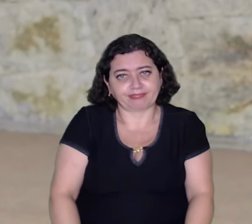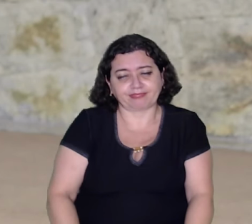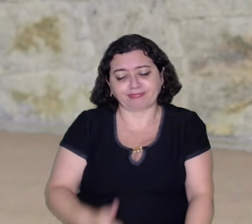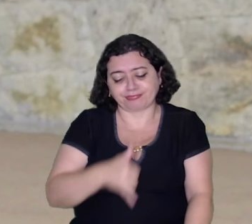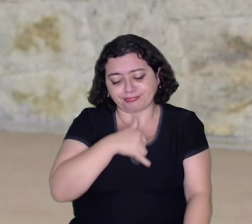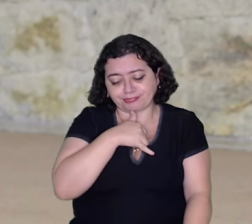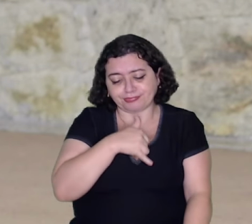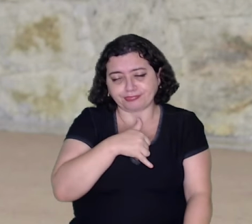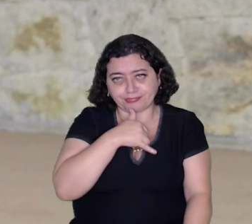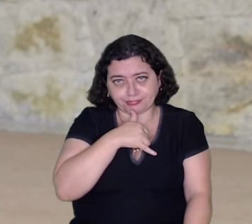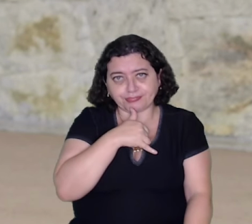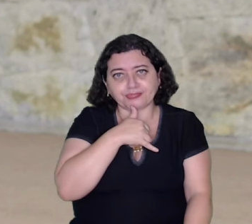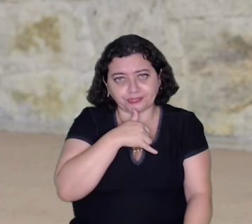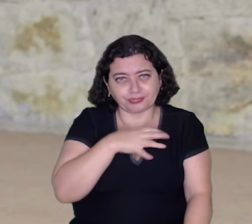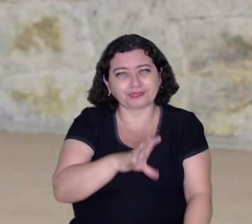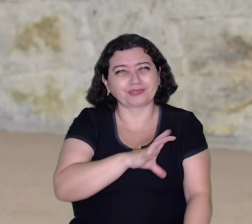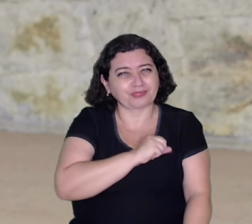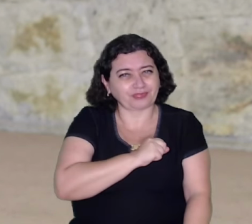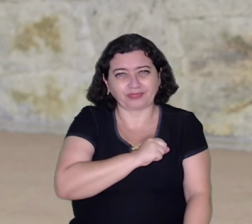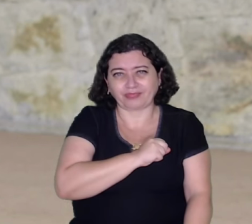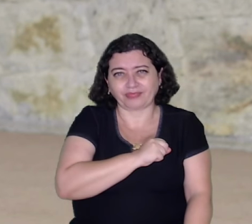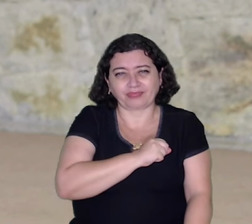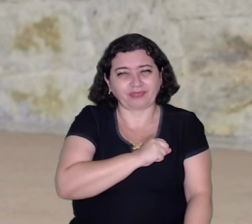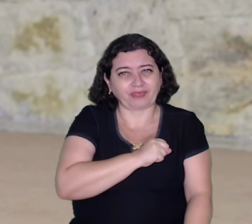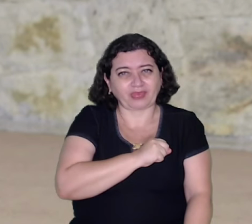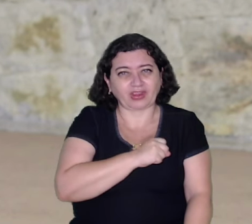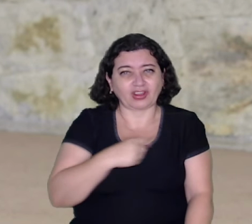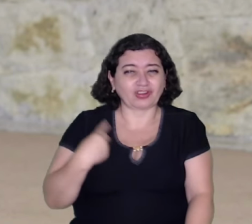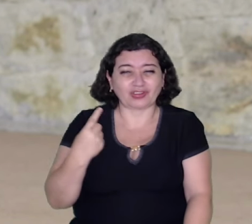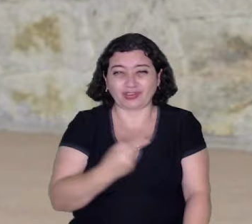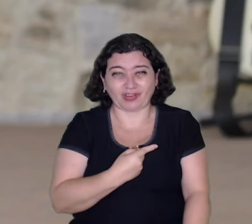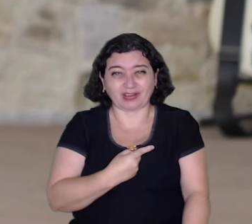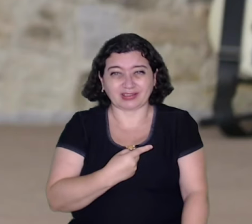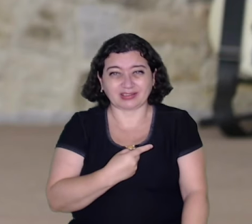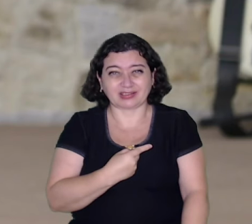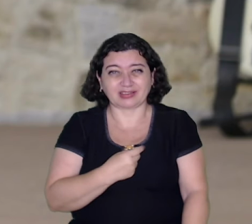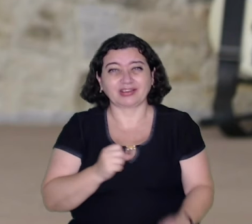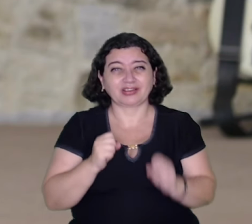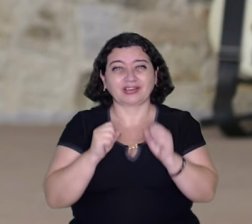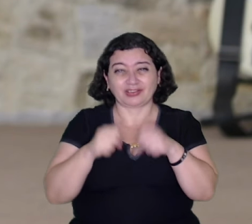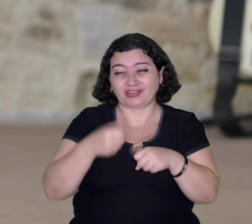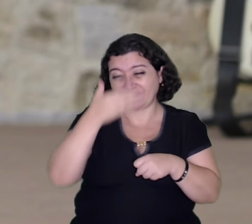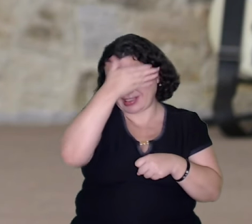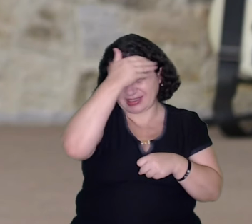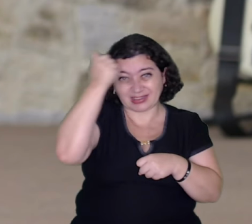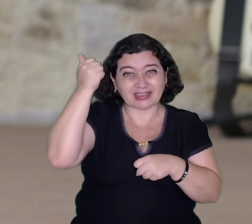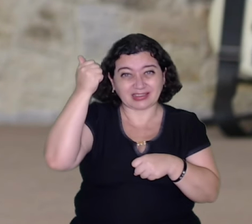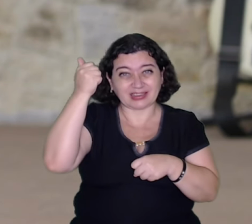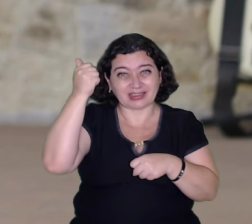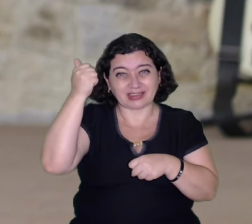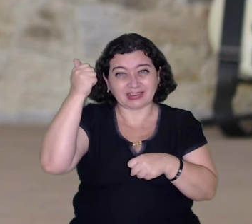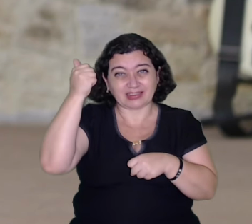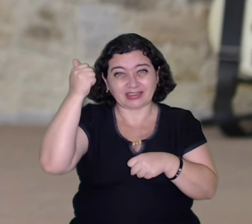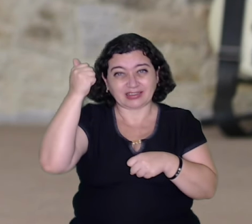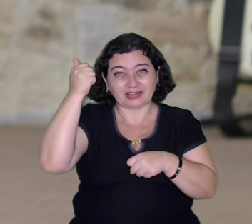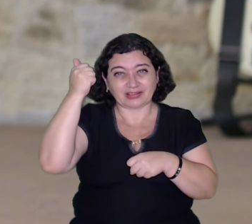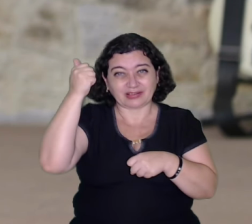Infelizmente, queridos, nós não temos a mesma capacidade de esquecer quando se trata de